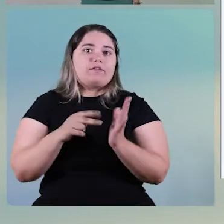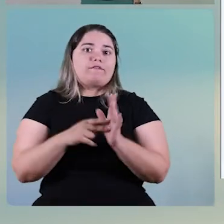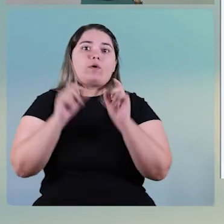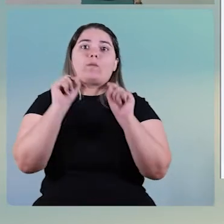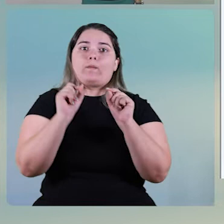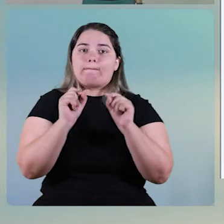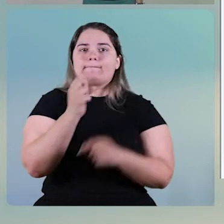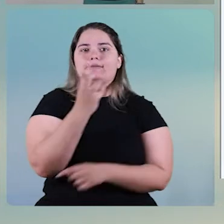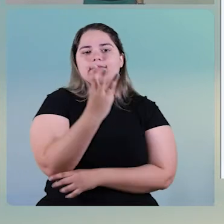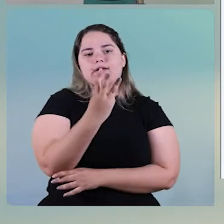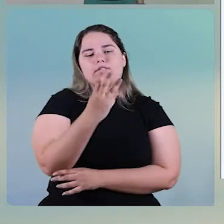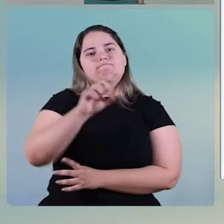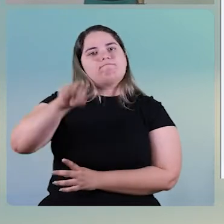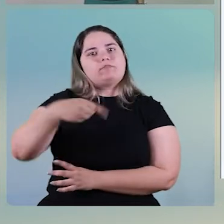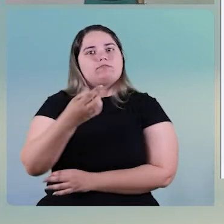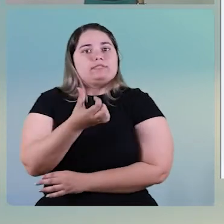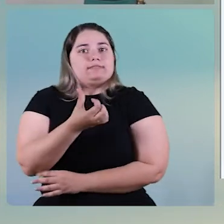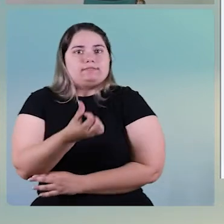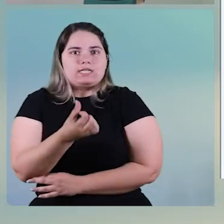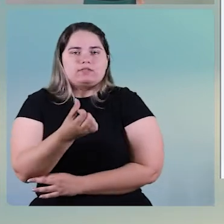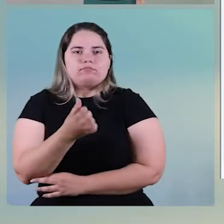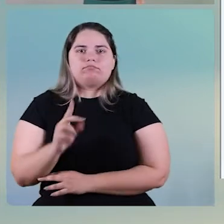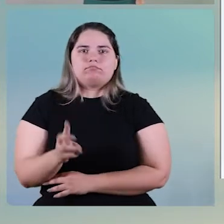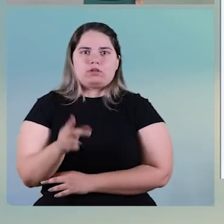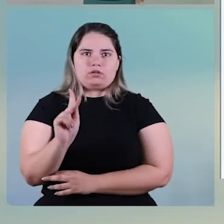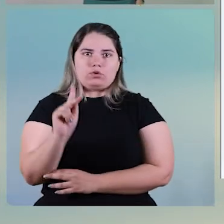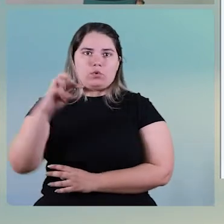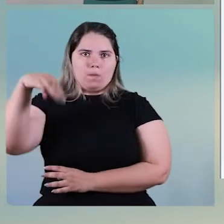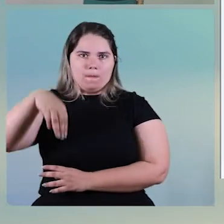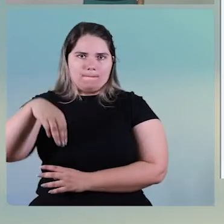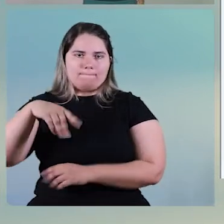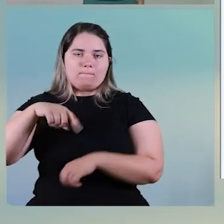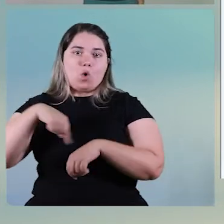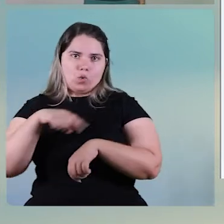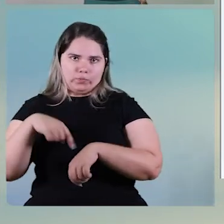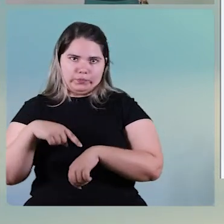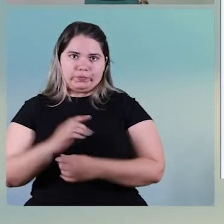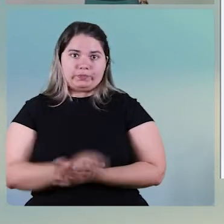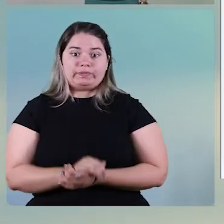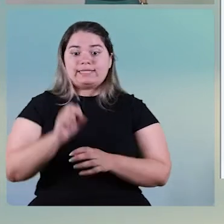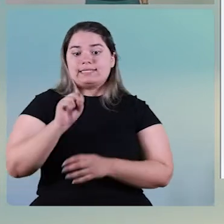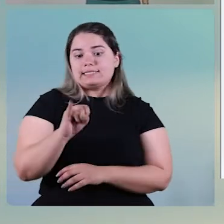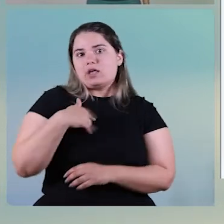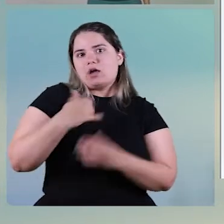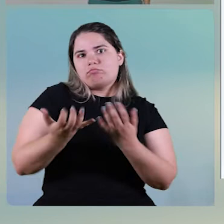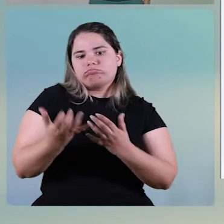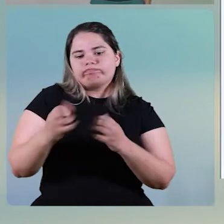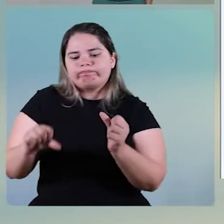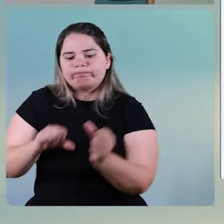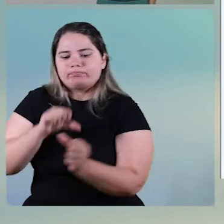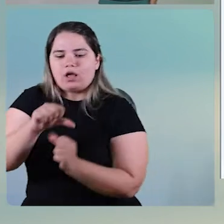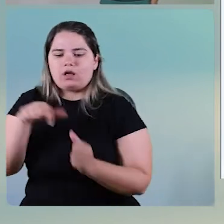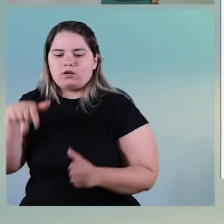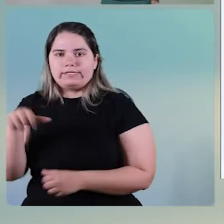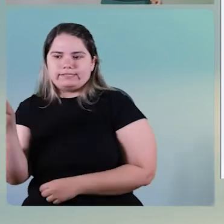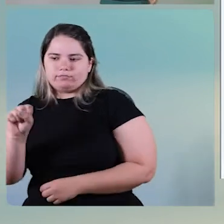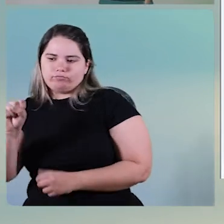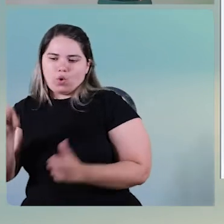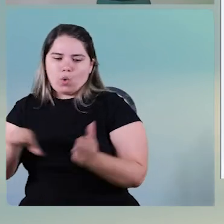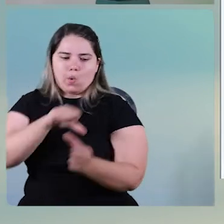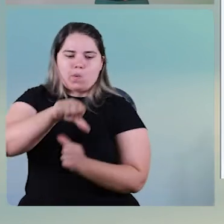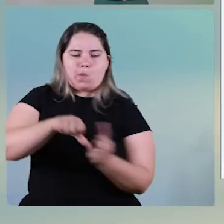3,6 quilômetros por hora. E aí, quando eu quiser transformar metro por segundo em quilômetro por hora, eu